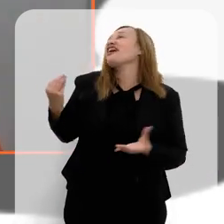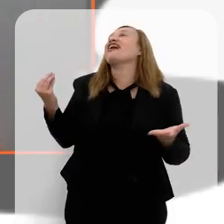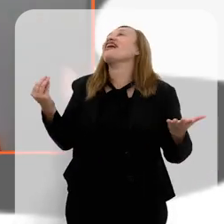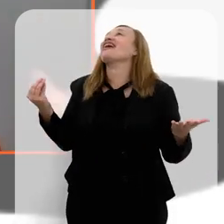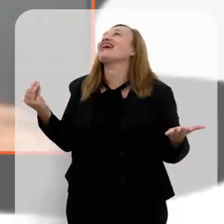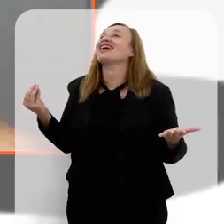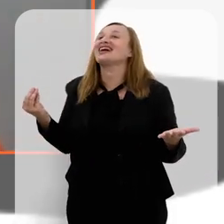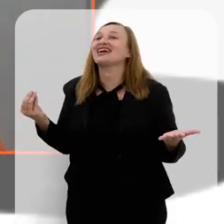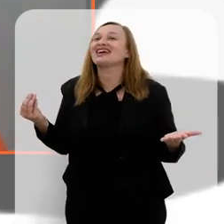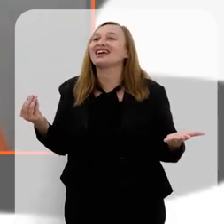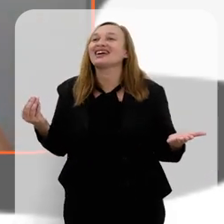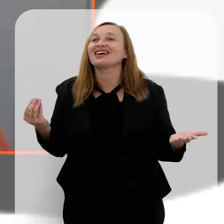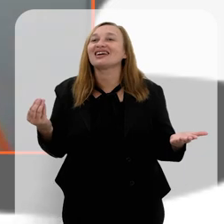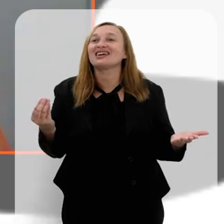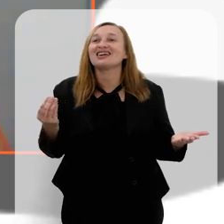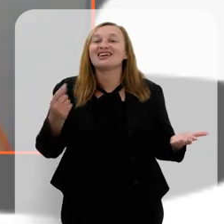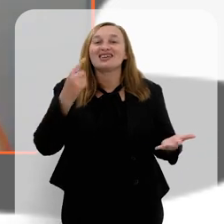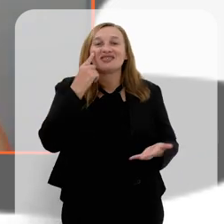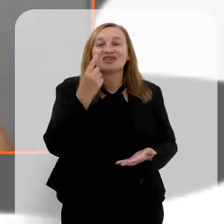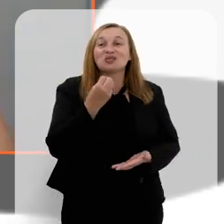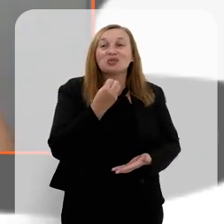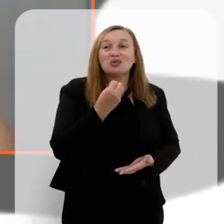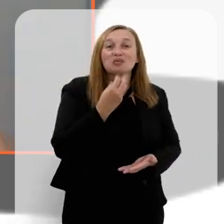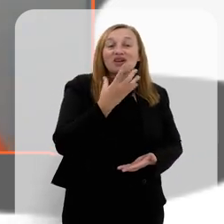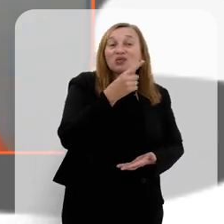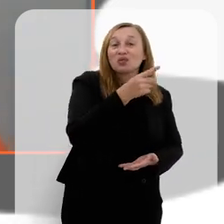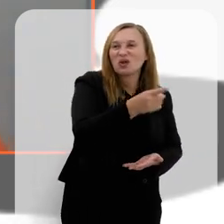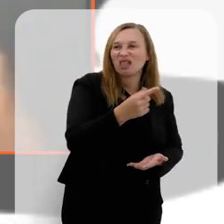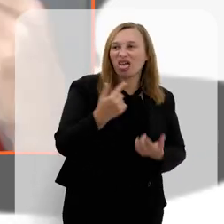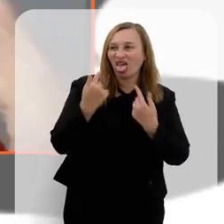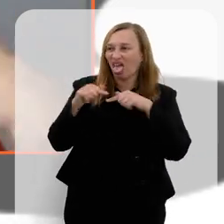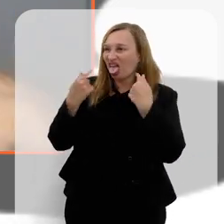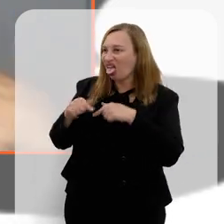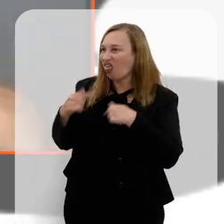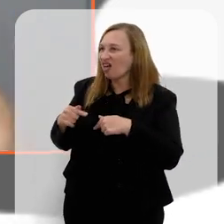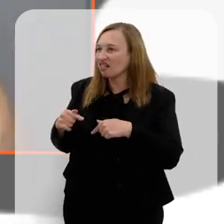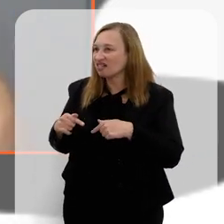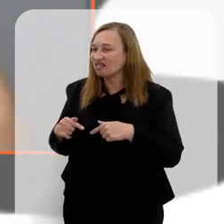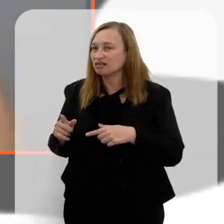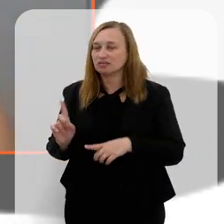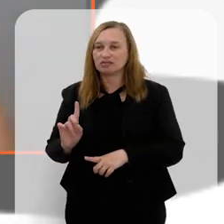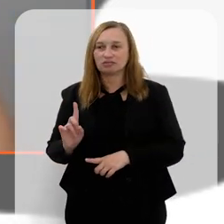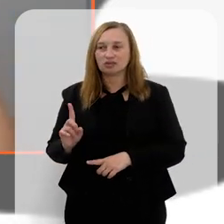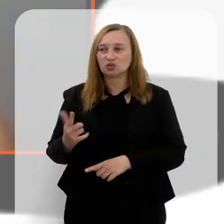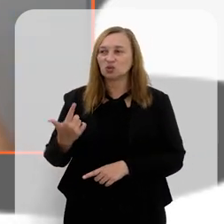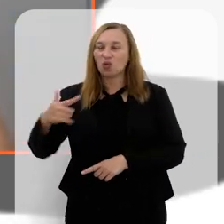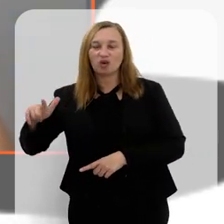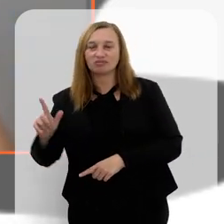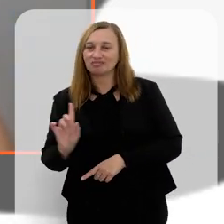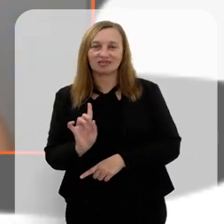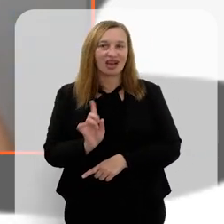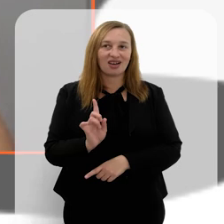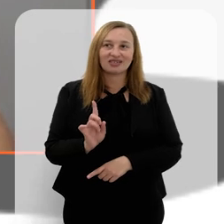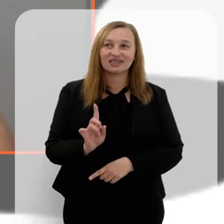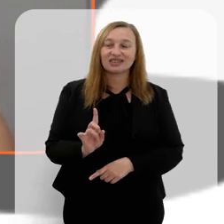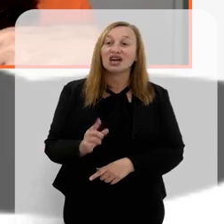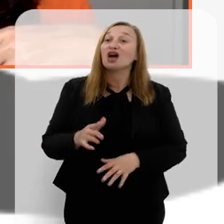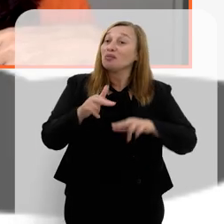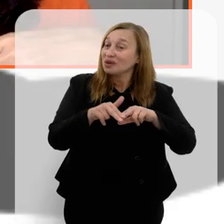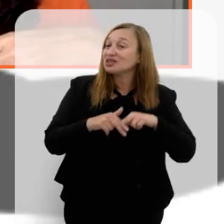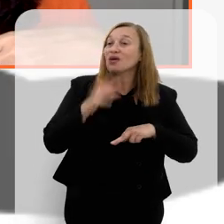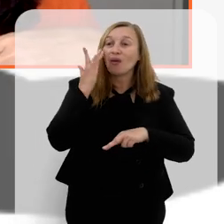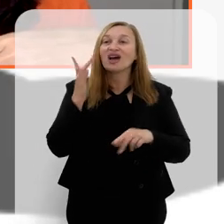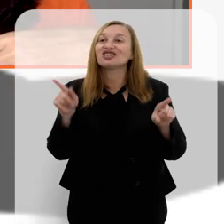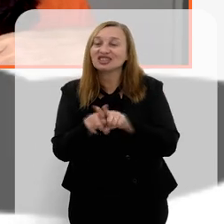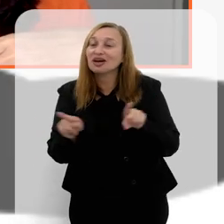viver a vida com o bem do outro, ao invés de ficar reclamando e criticando a vida do outro, né?